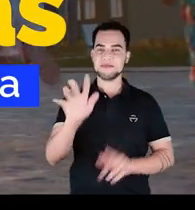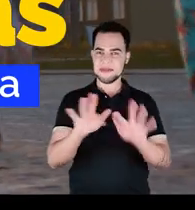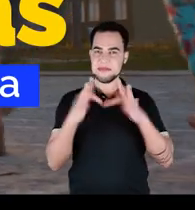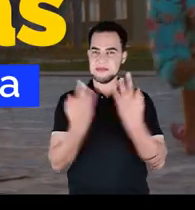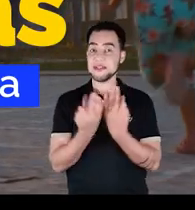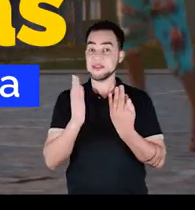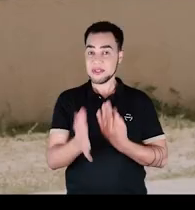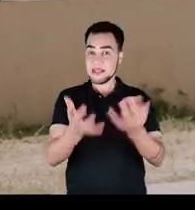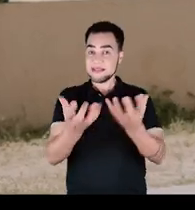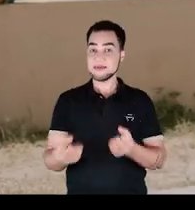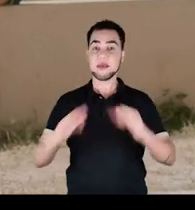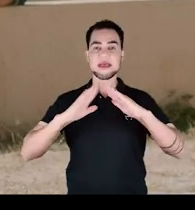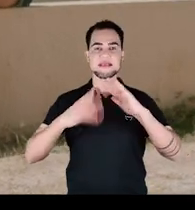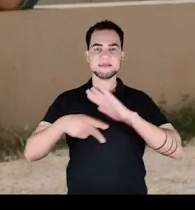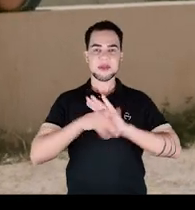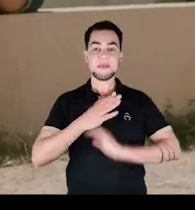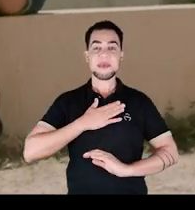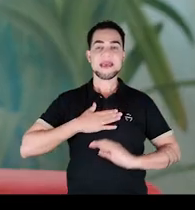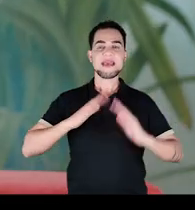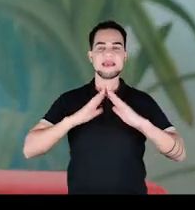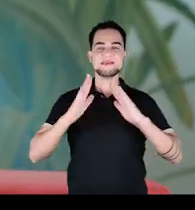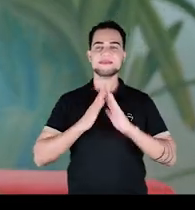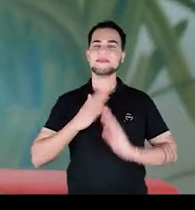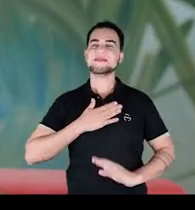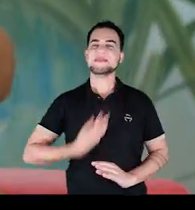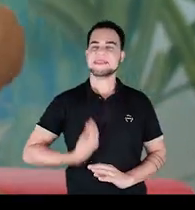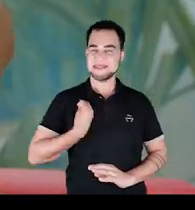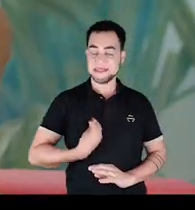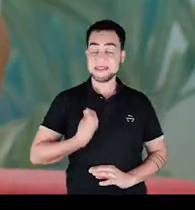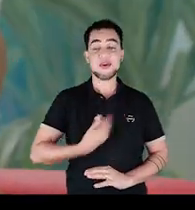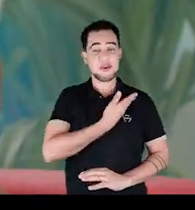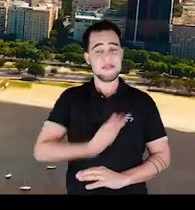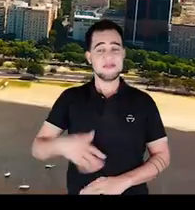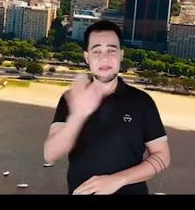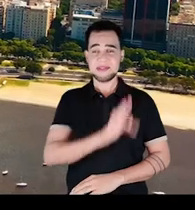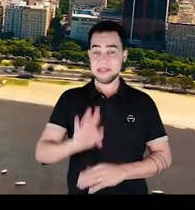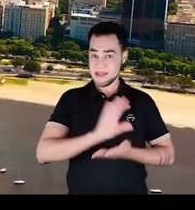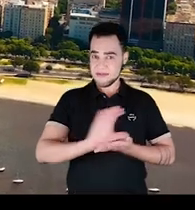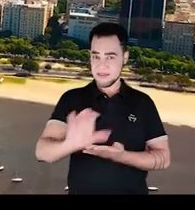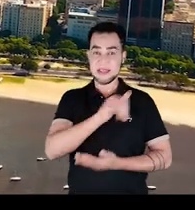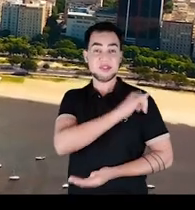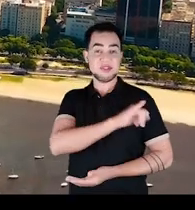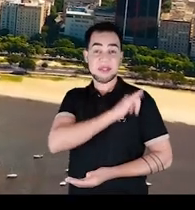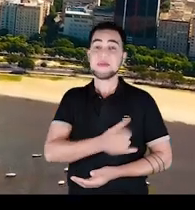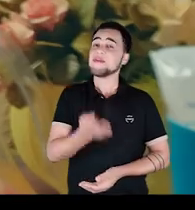já receberam a casa própria no Minha Casa Minha Vida. É o governo federal investindo